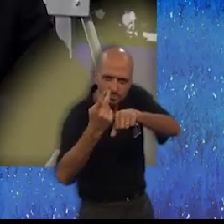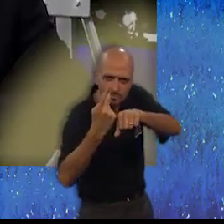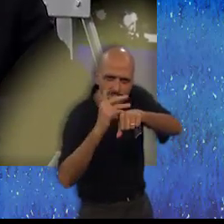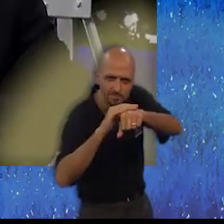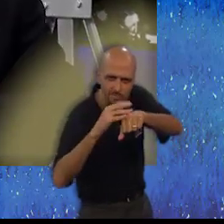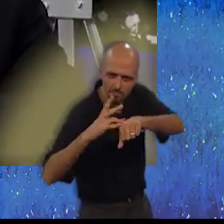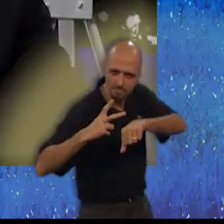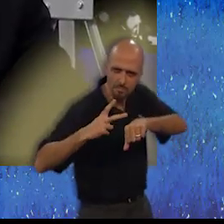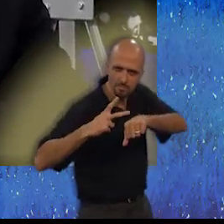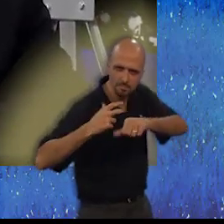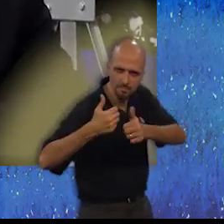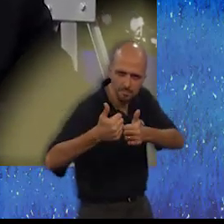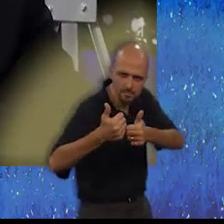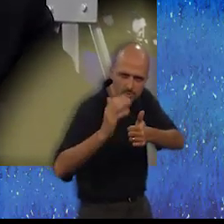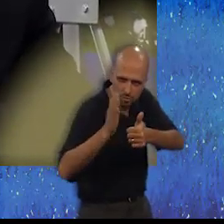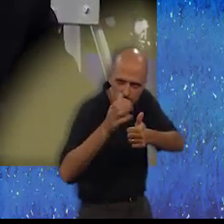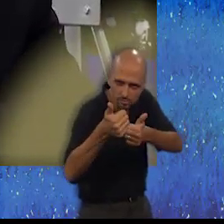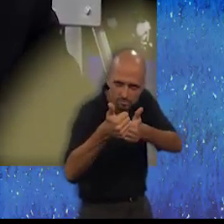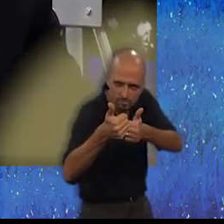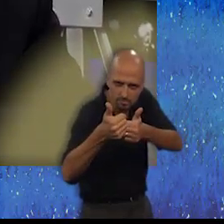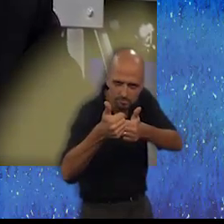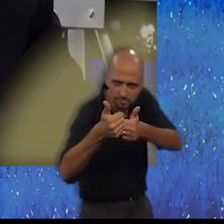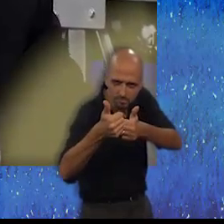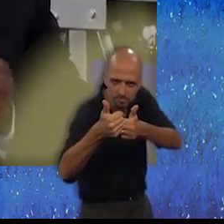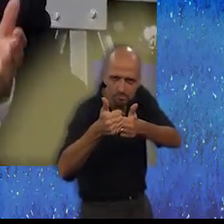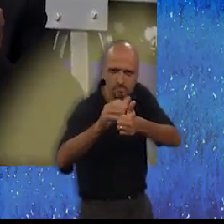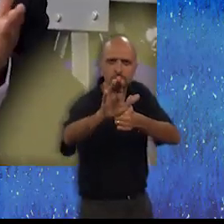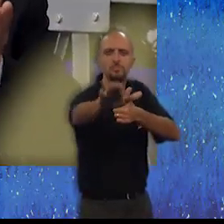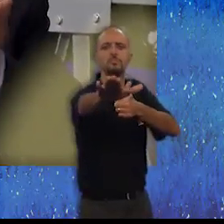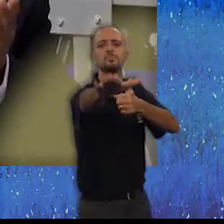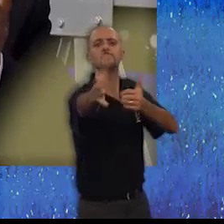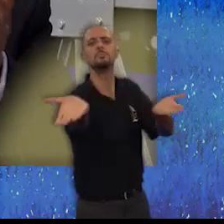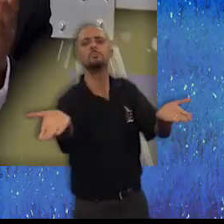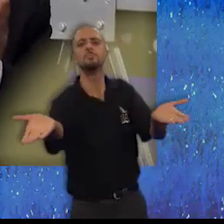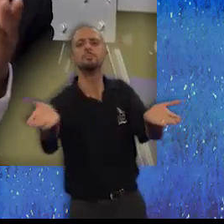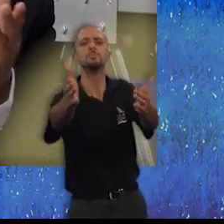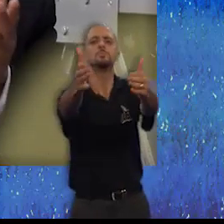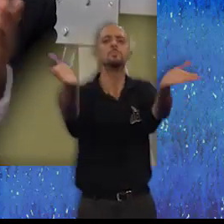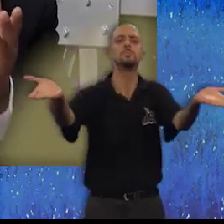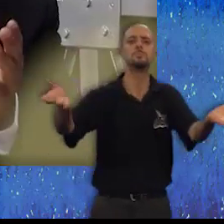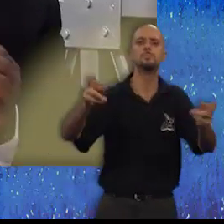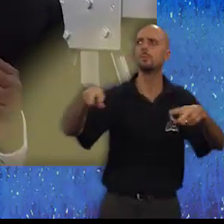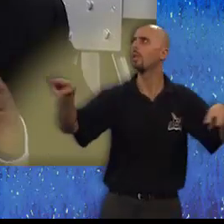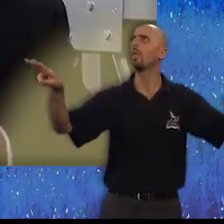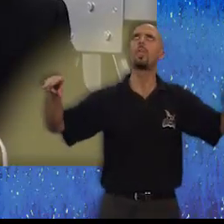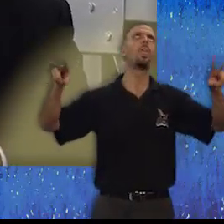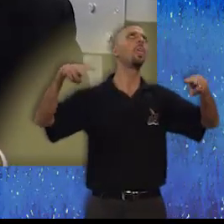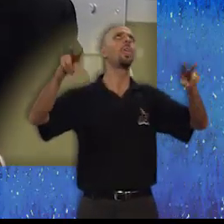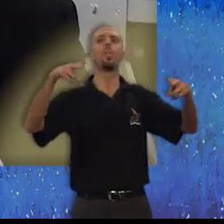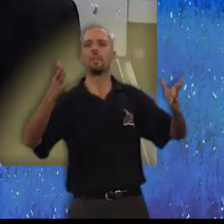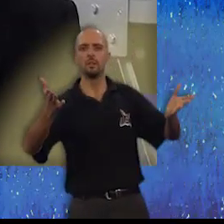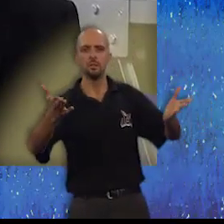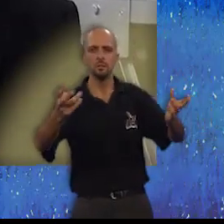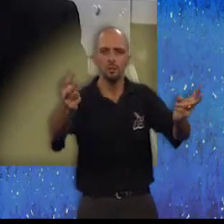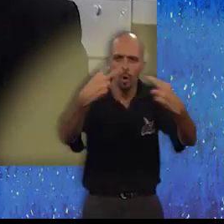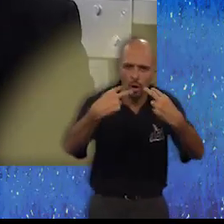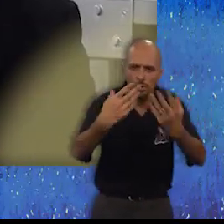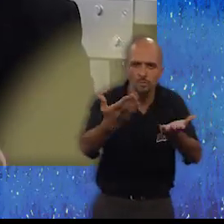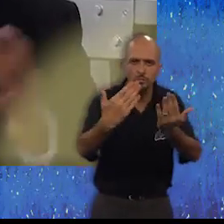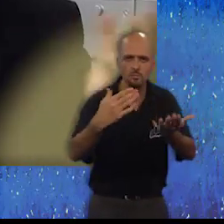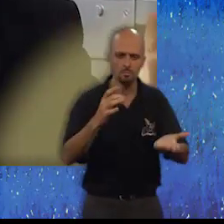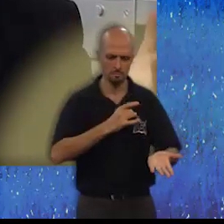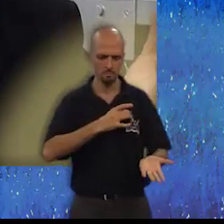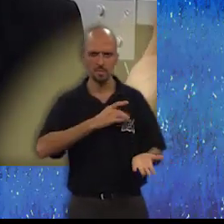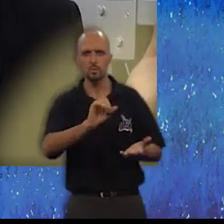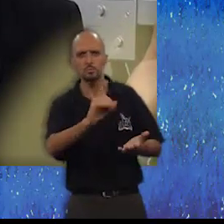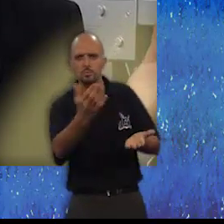Quero conversar com você. Já chegou perto, já? Ei! Alô, vem. Pode vir,